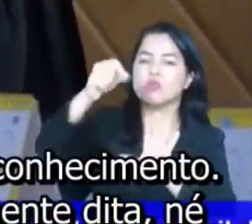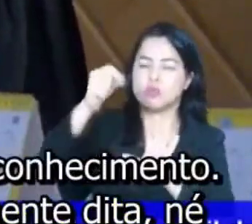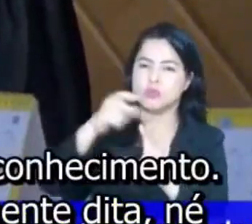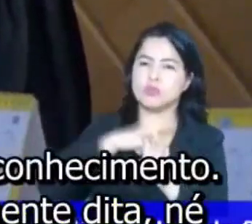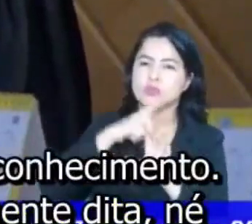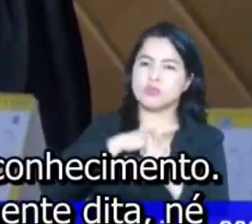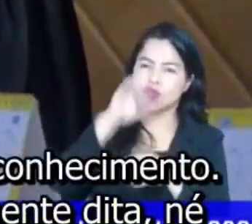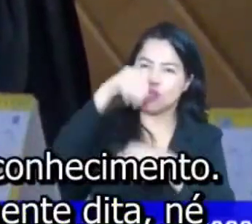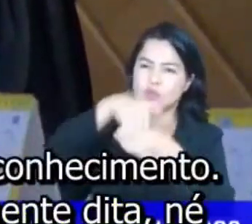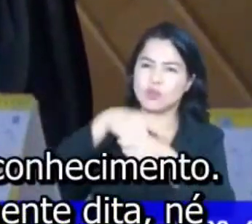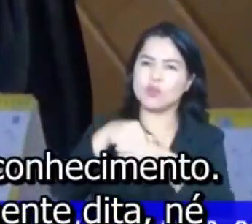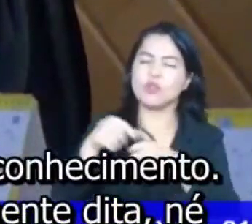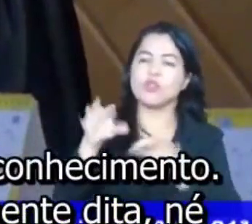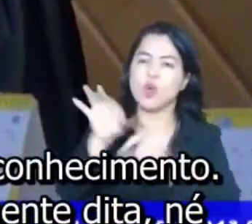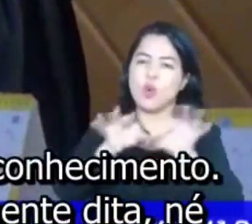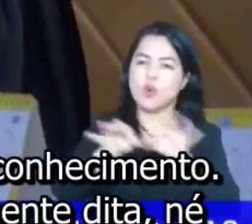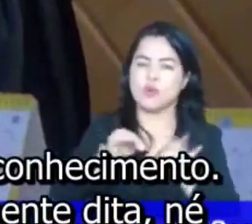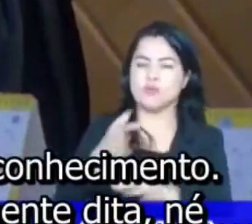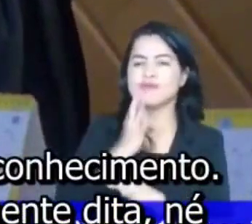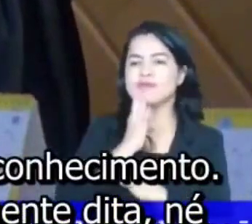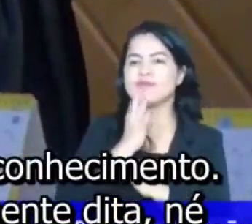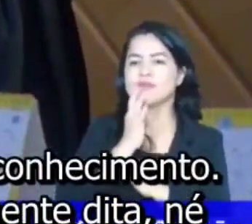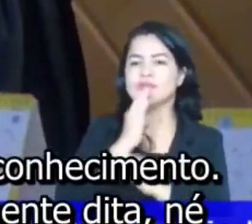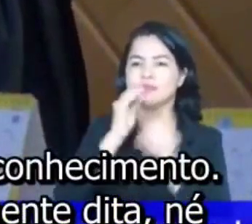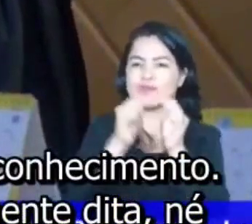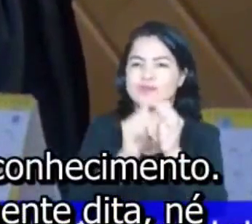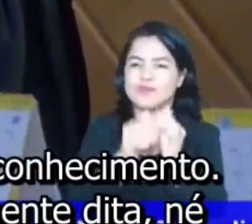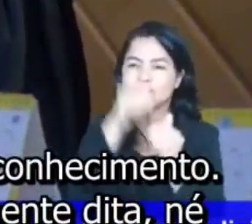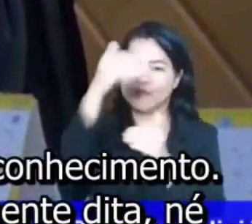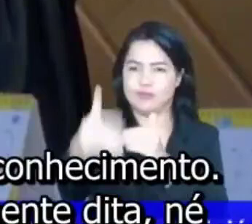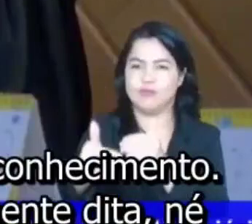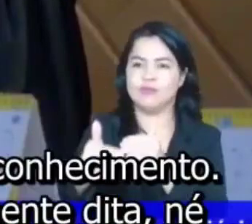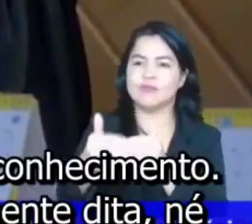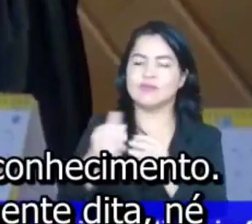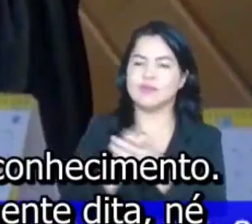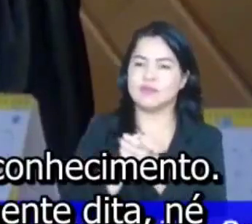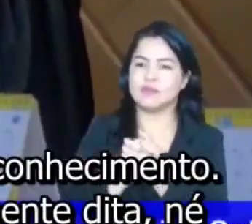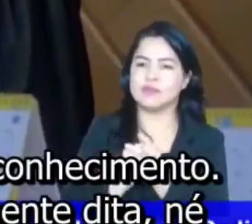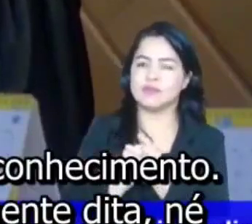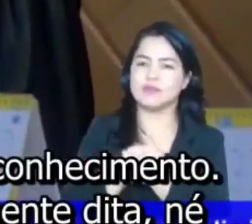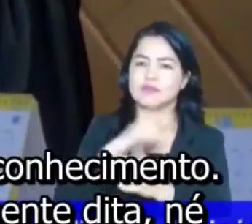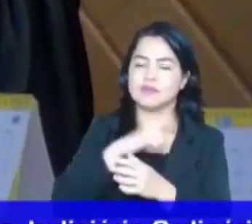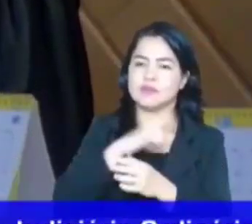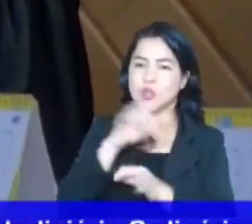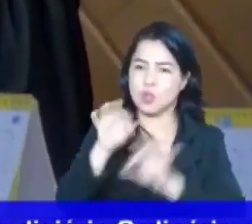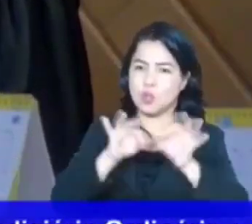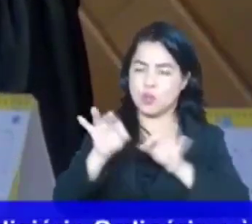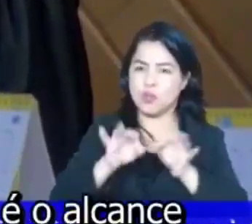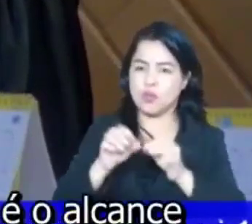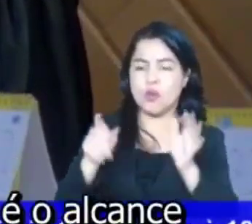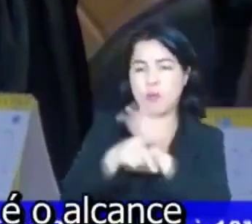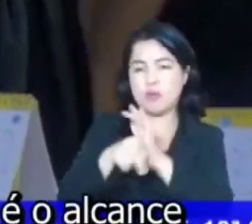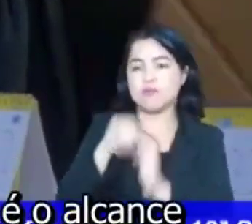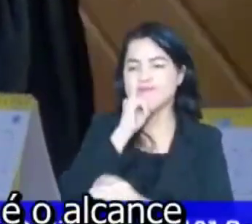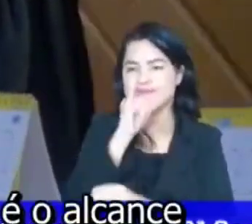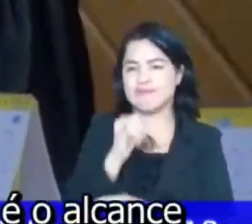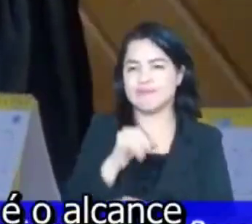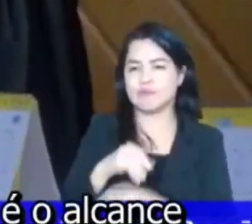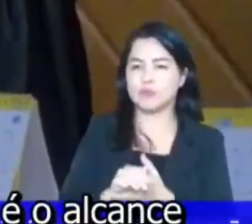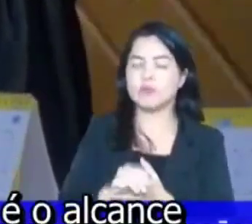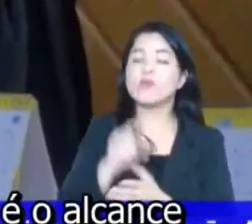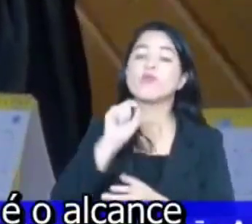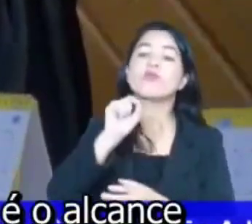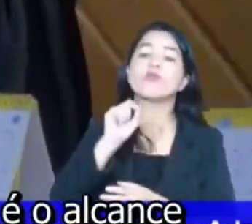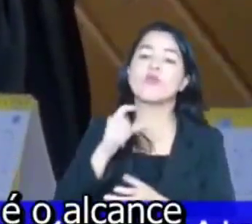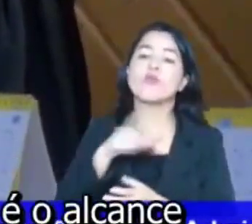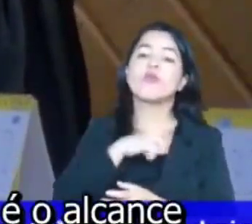de ordem, do conhecimento, então, passo diante ao mérito da questão de ordem propriamente dita, né? O que está